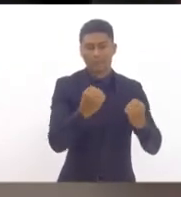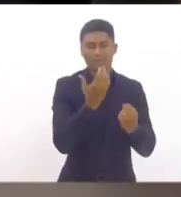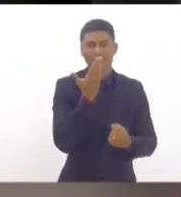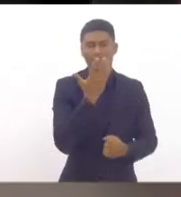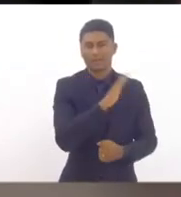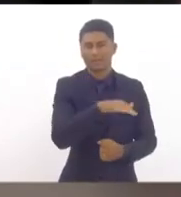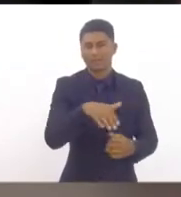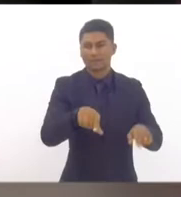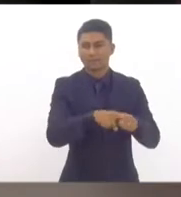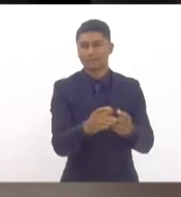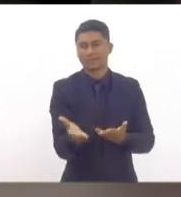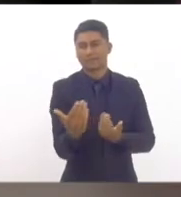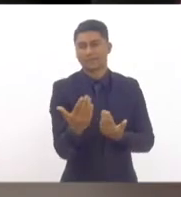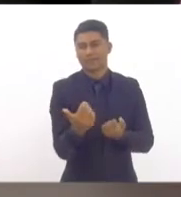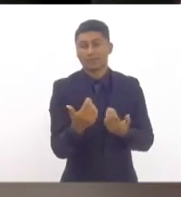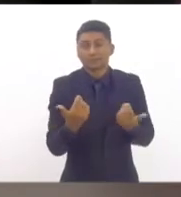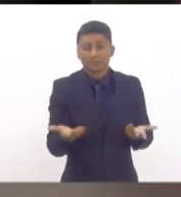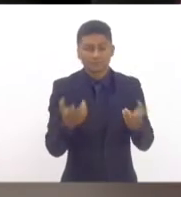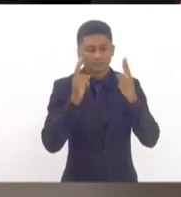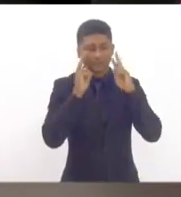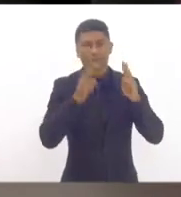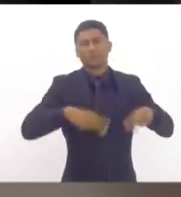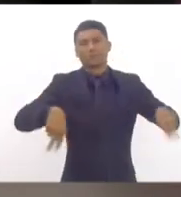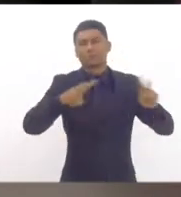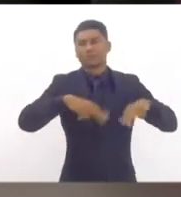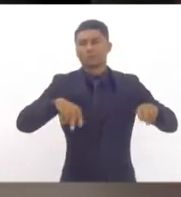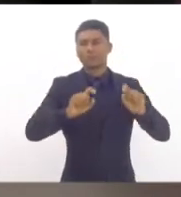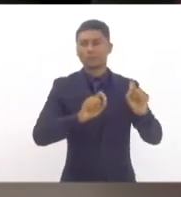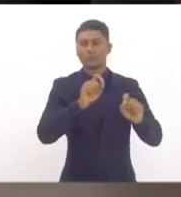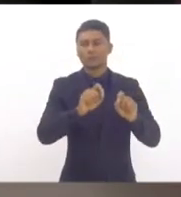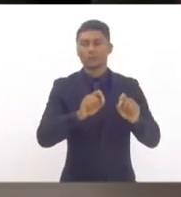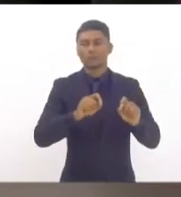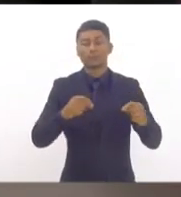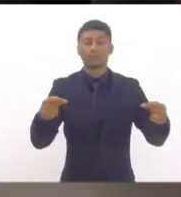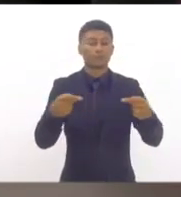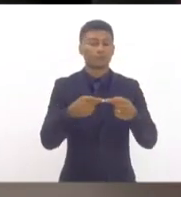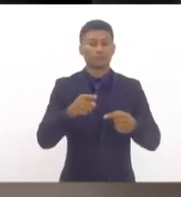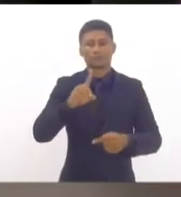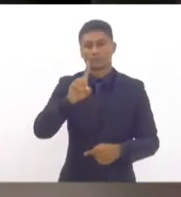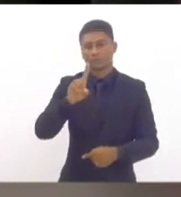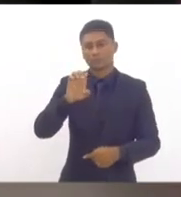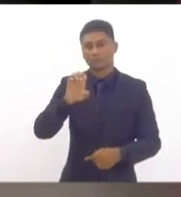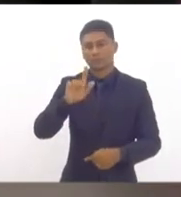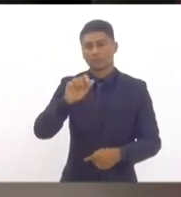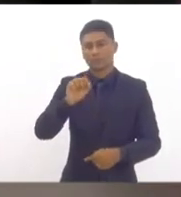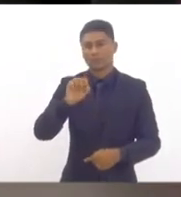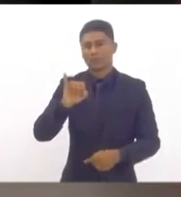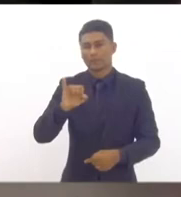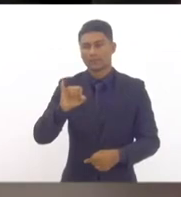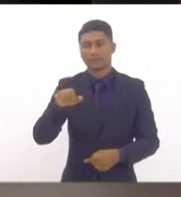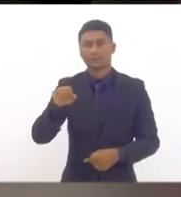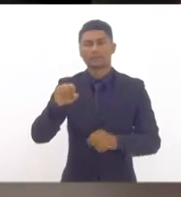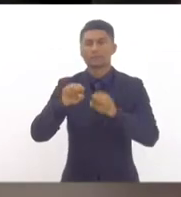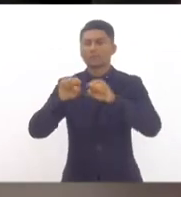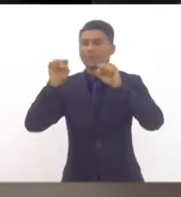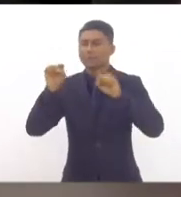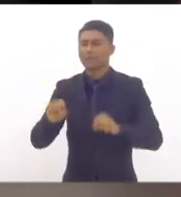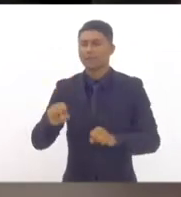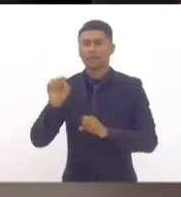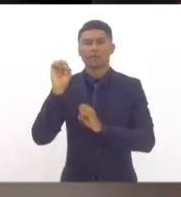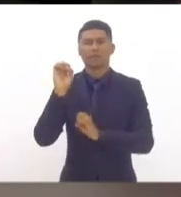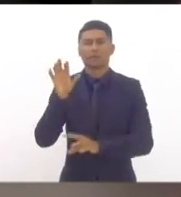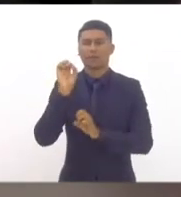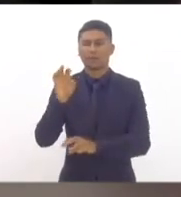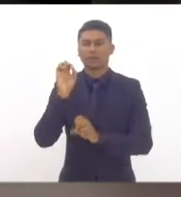um olhar, uma atuação direcionada muito para o DEGASE e, portanto, para o sistema socioeducativo. E,